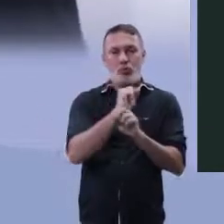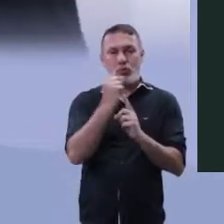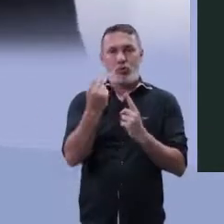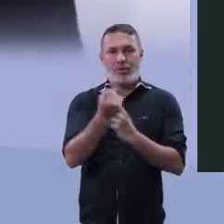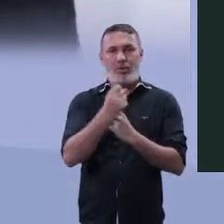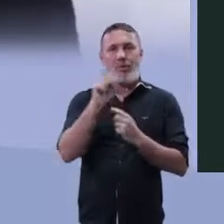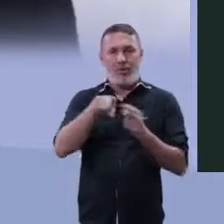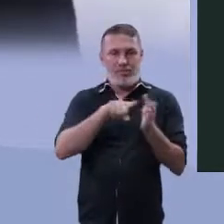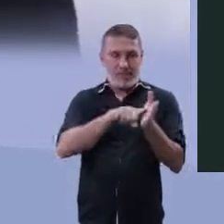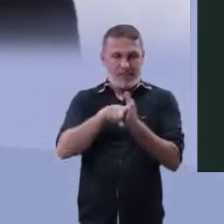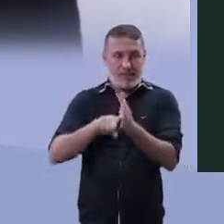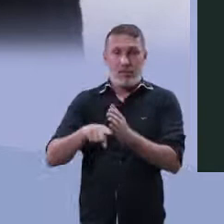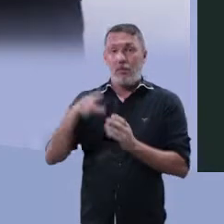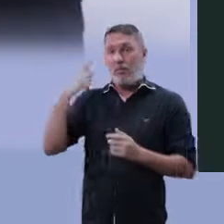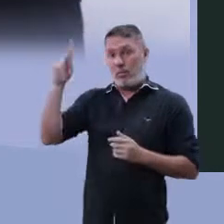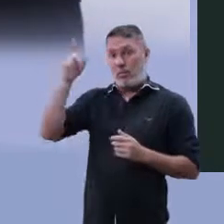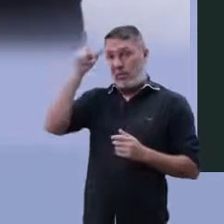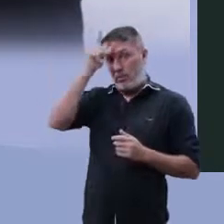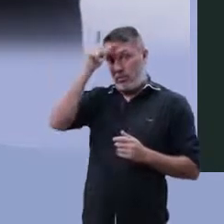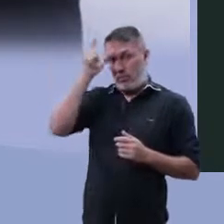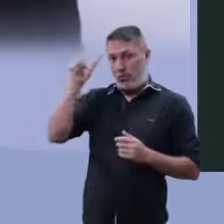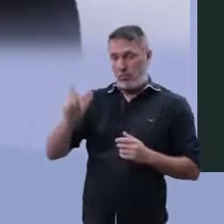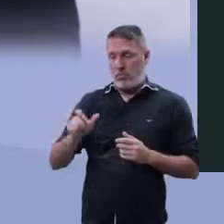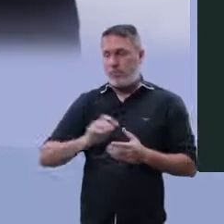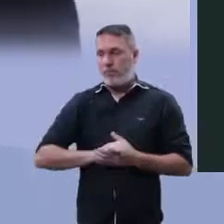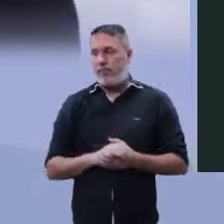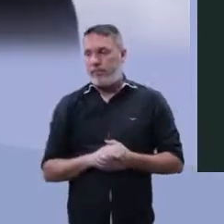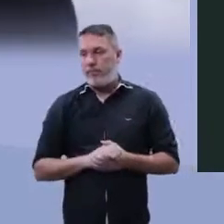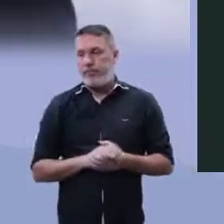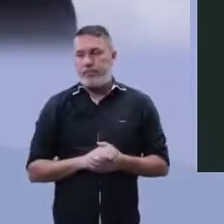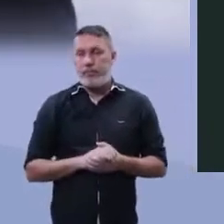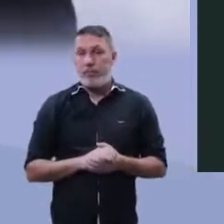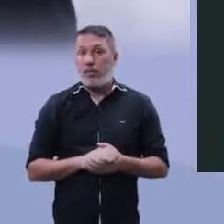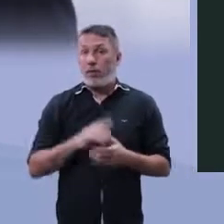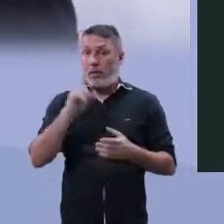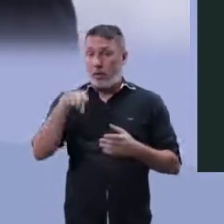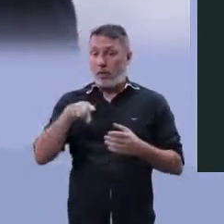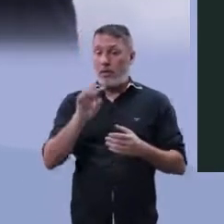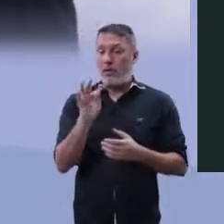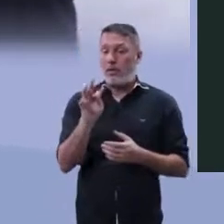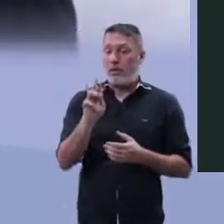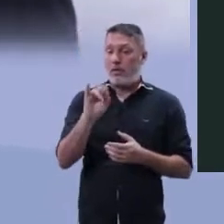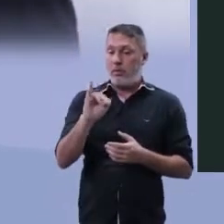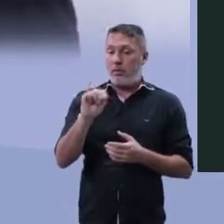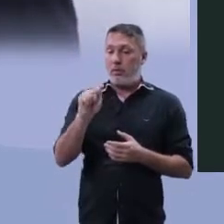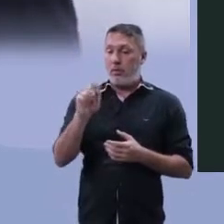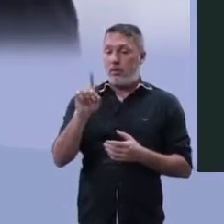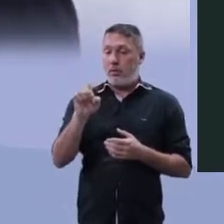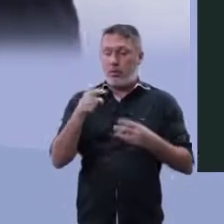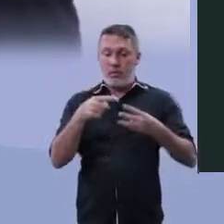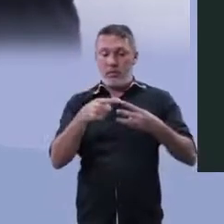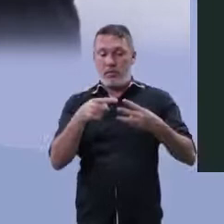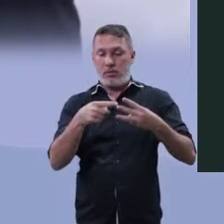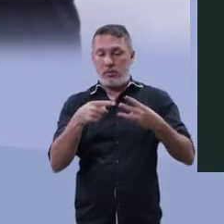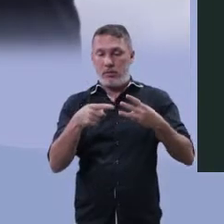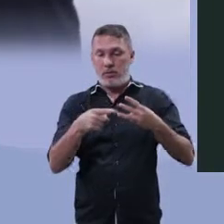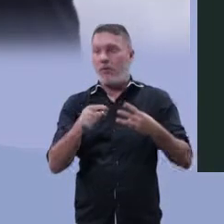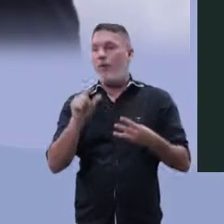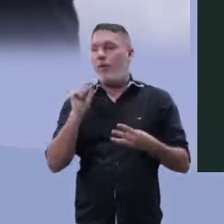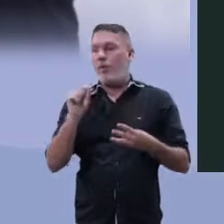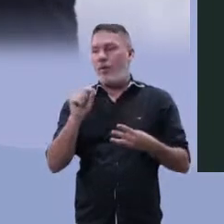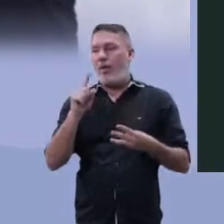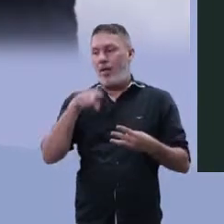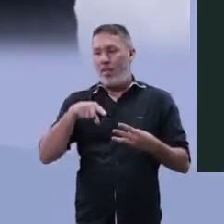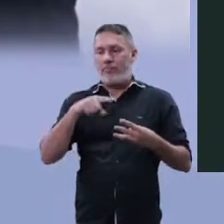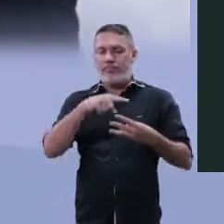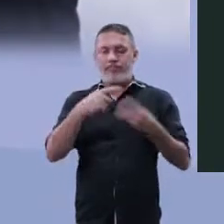fala de um sociólogo alemão, Georg Simmel, né? E aí é muito interessante isso. Ó. Uma tríade, e aí,